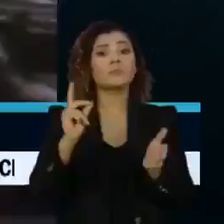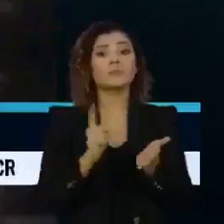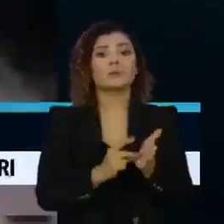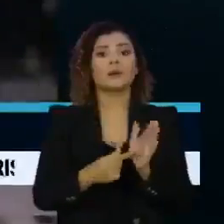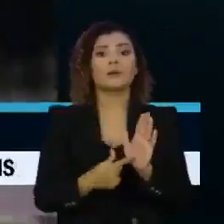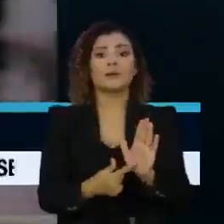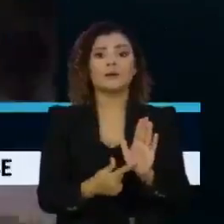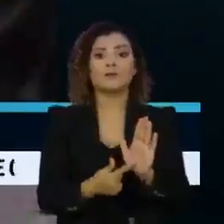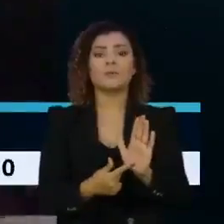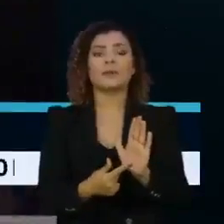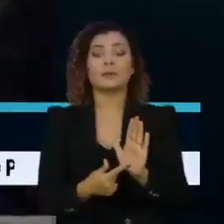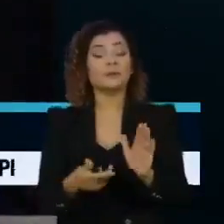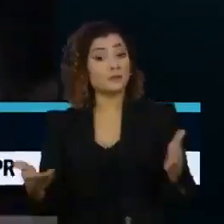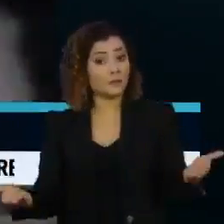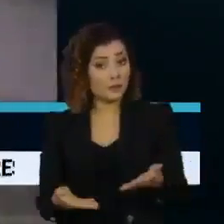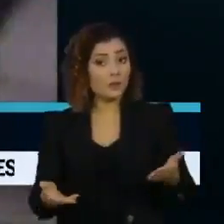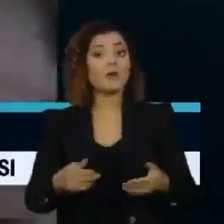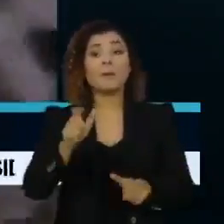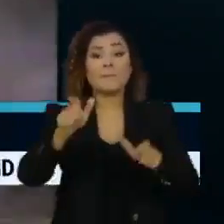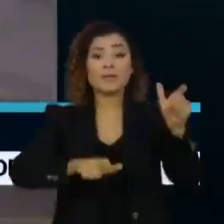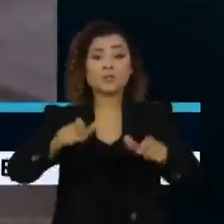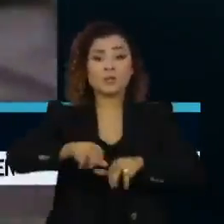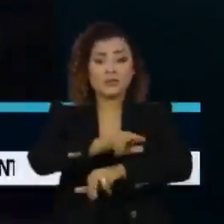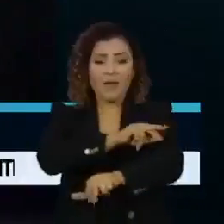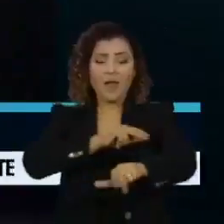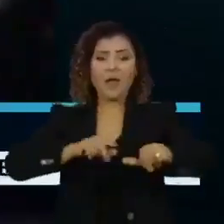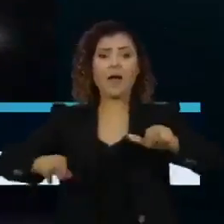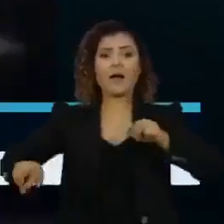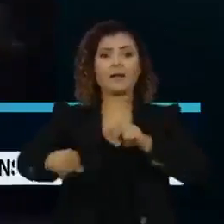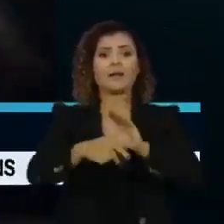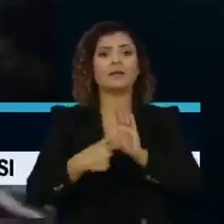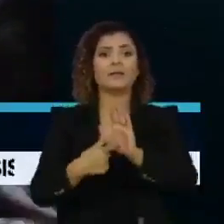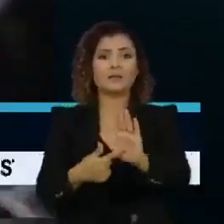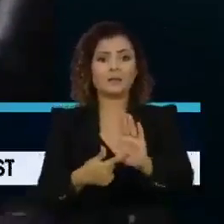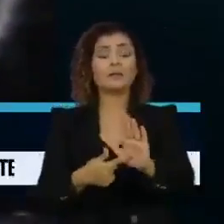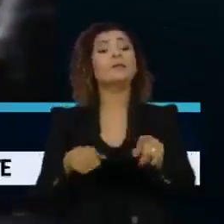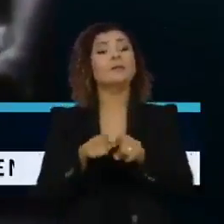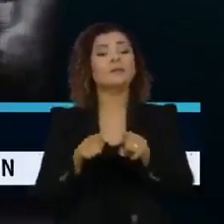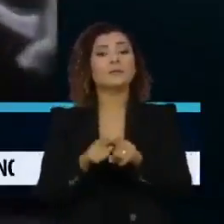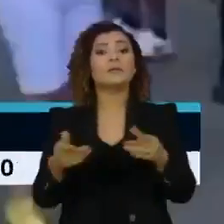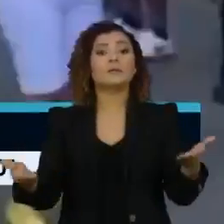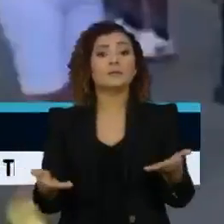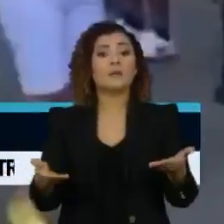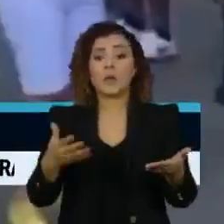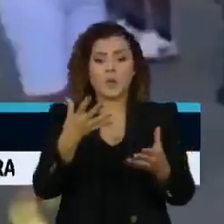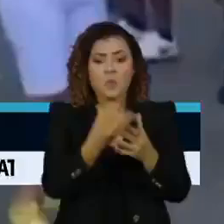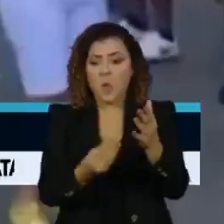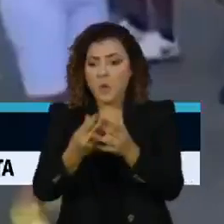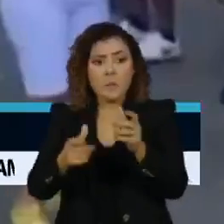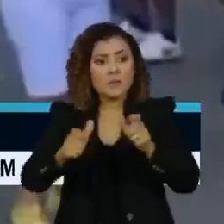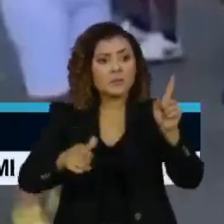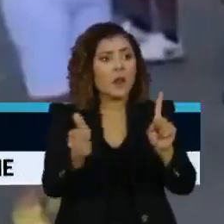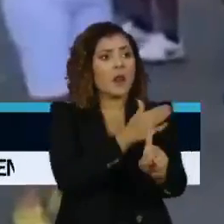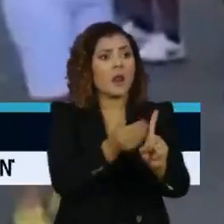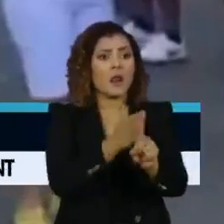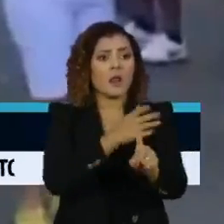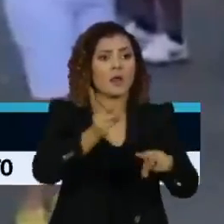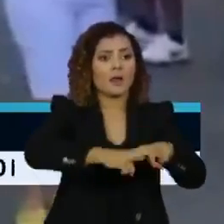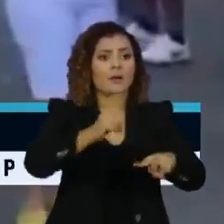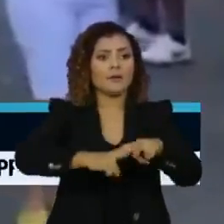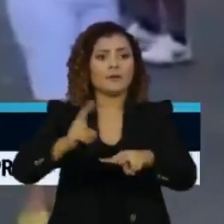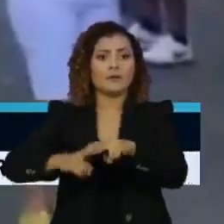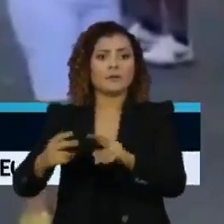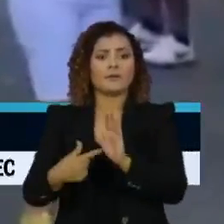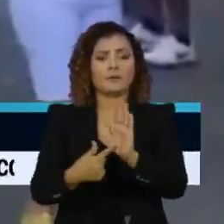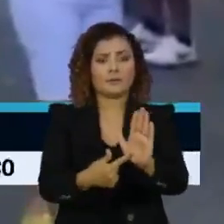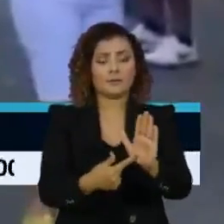a oposição armada, centenas de pessoas foram assassinadas ou desapareceram. Mesmo assim, parte dos